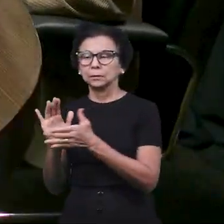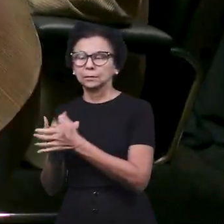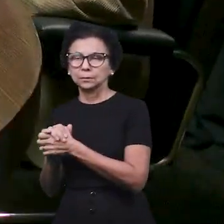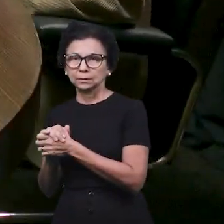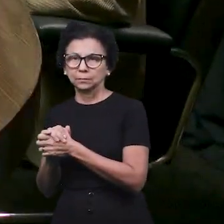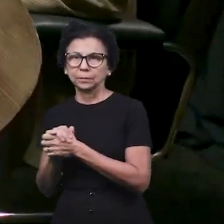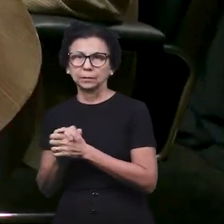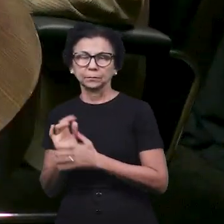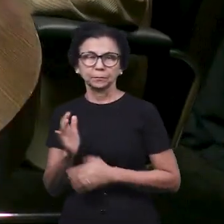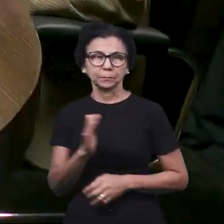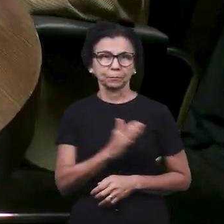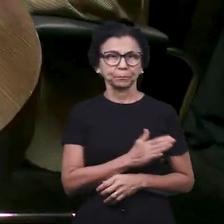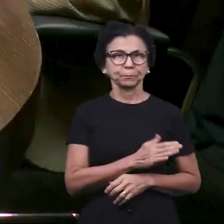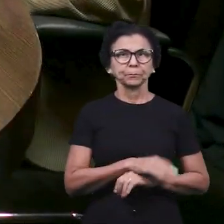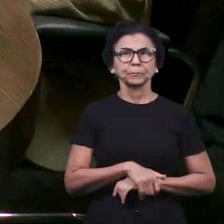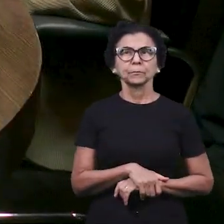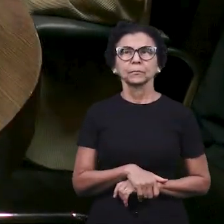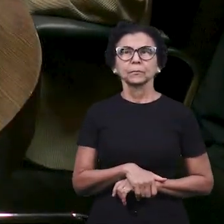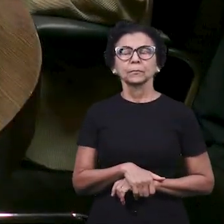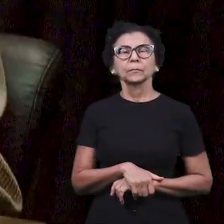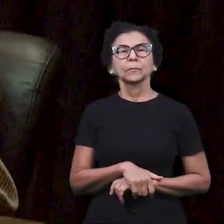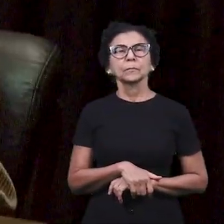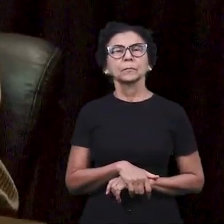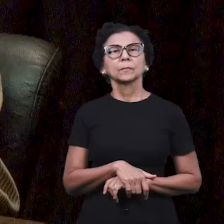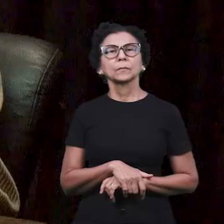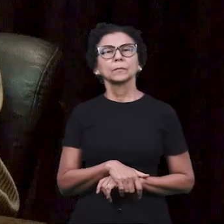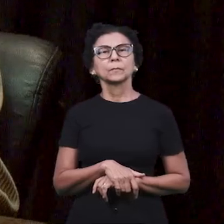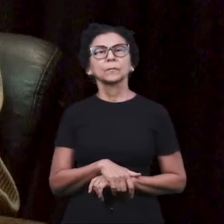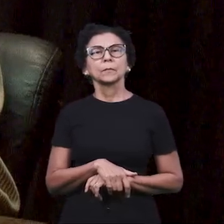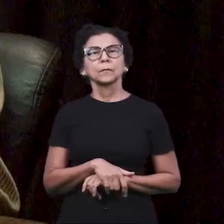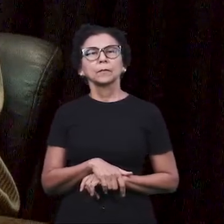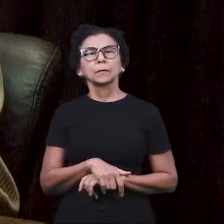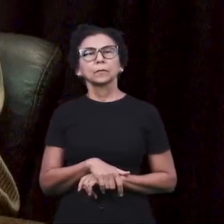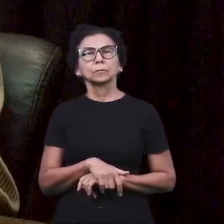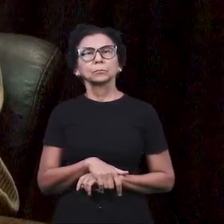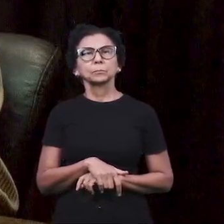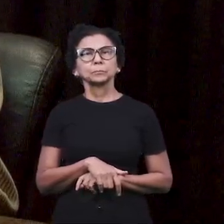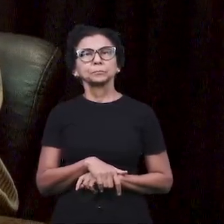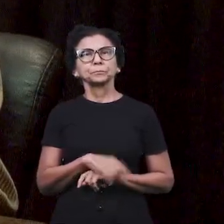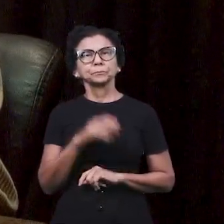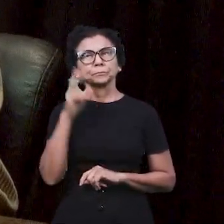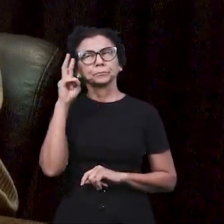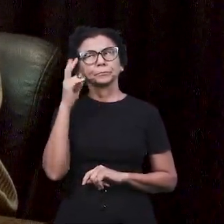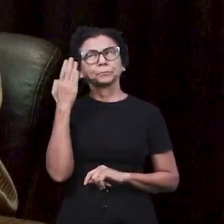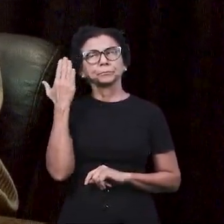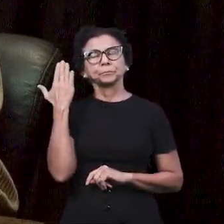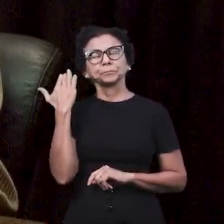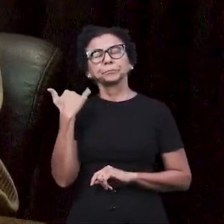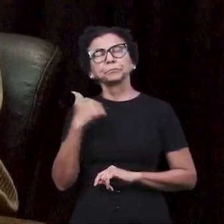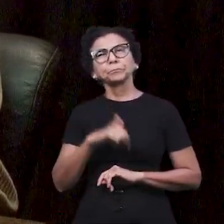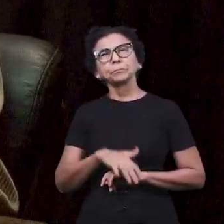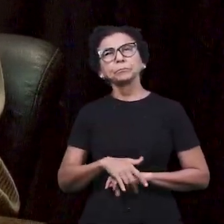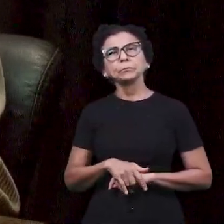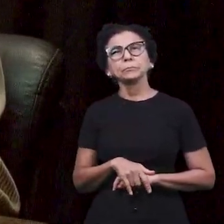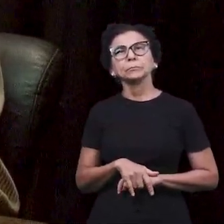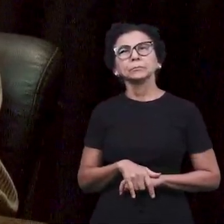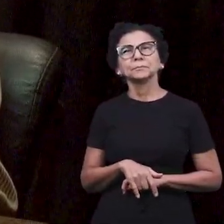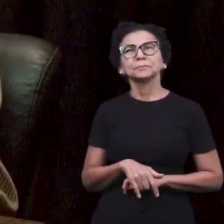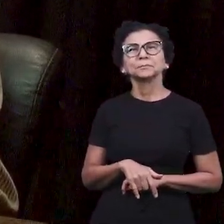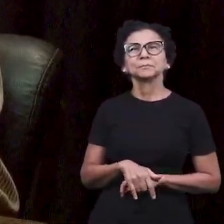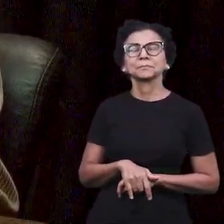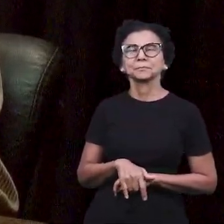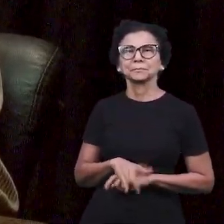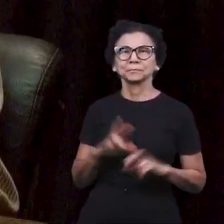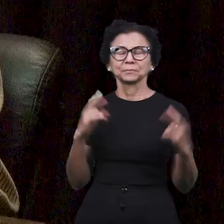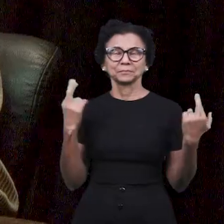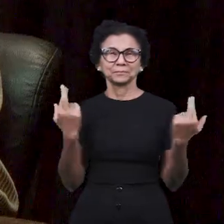bem, eu me lembro, nós estávamos até comentando ali com os demais pastores, que havia uma pergunta, né, quando nós tínhamos